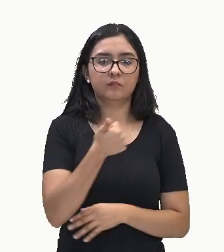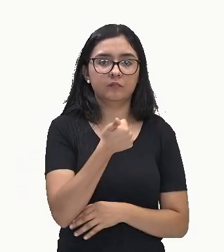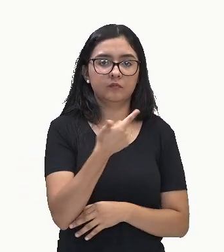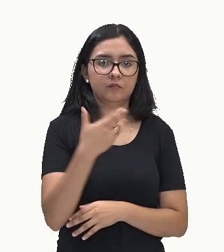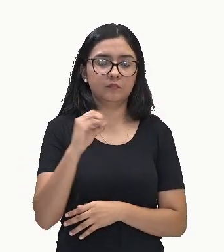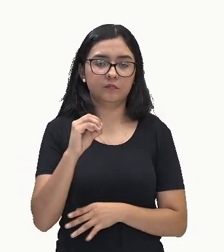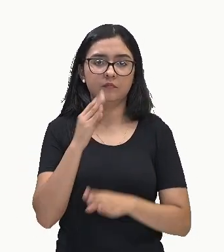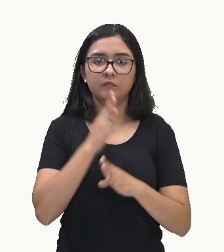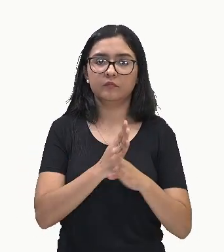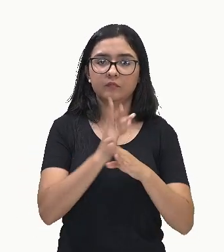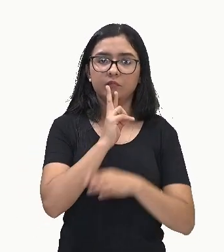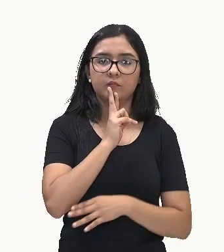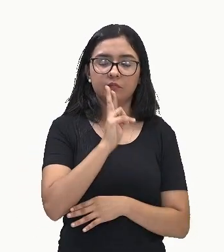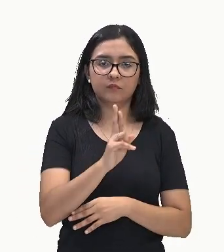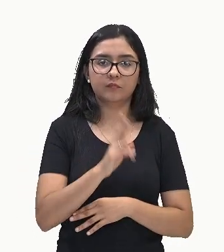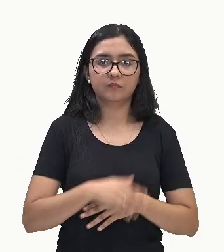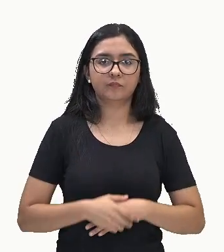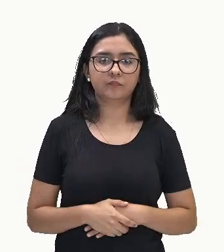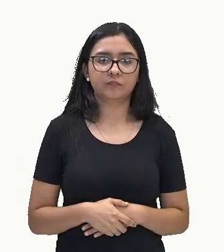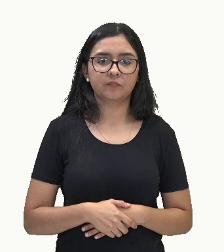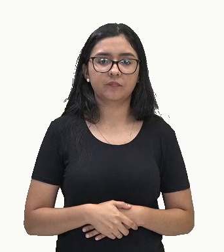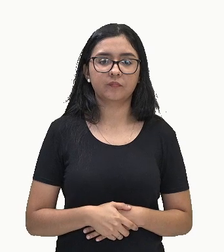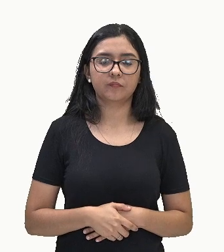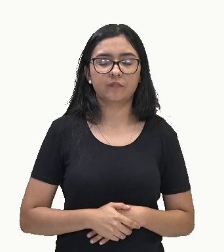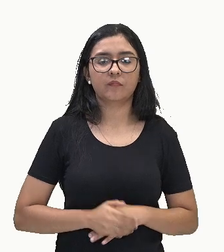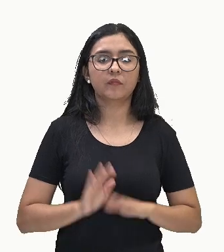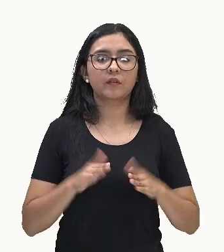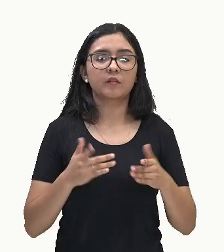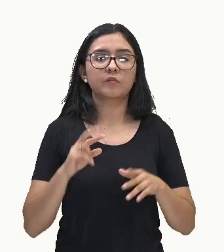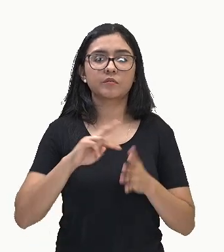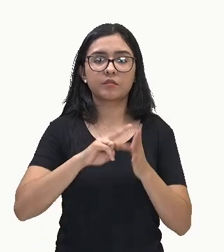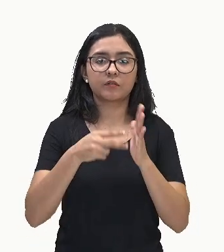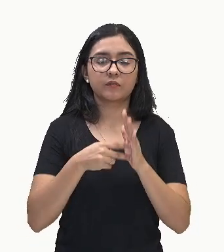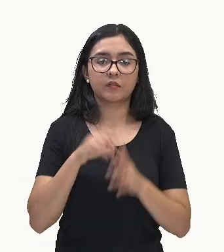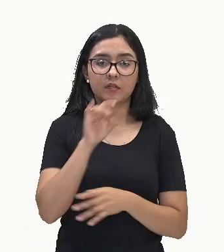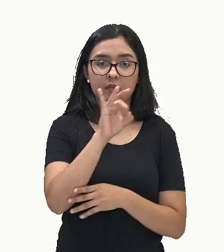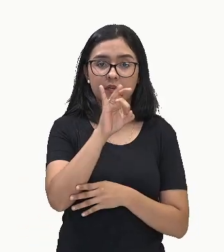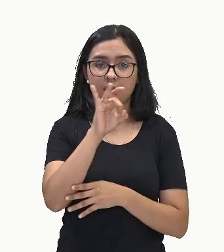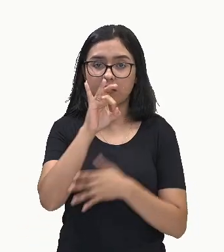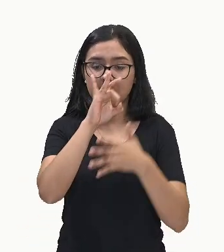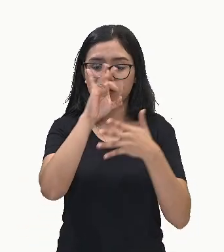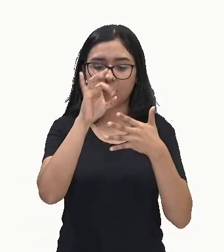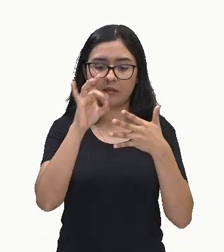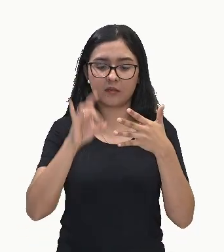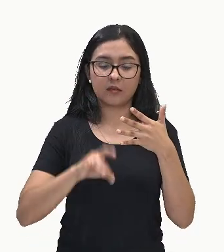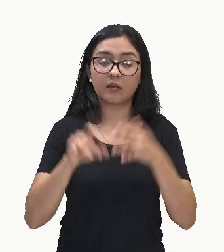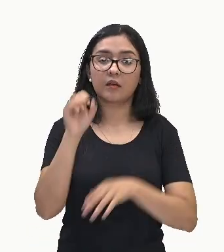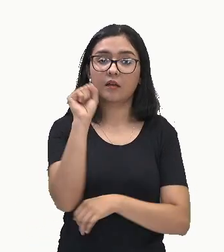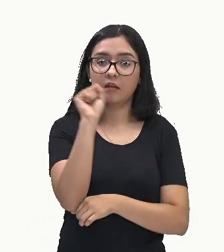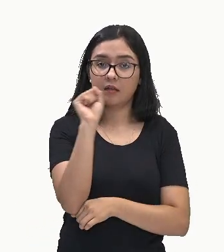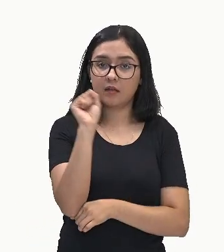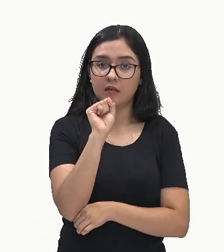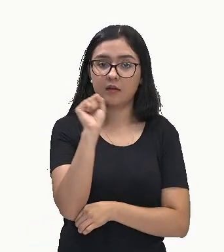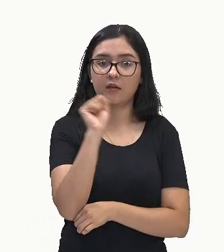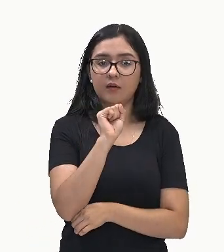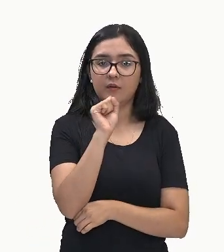encontramos o quê 120 ou seja cada carrinho daquele